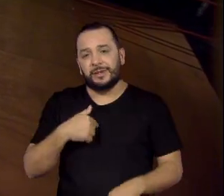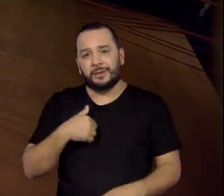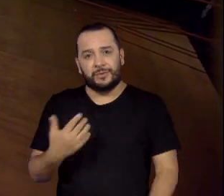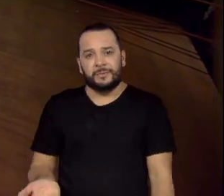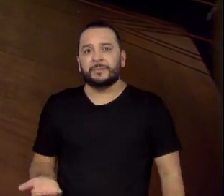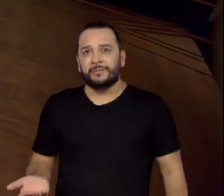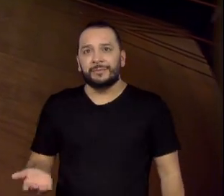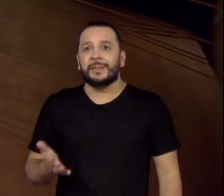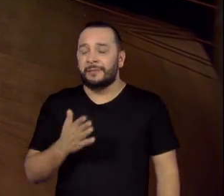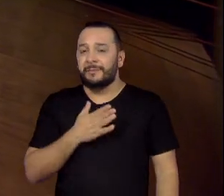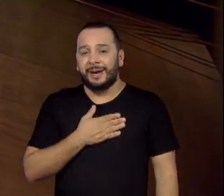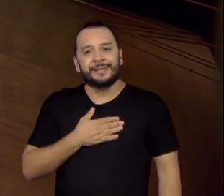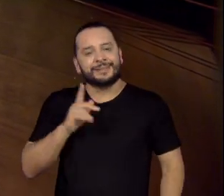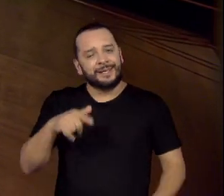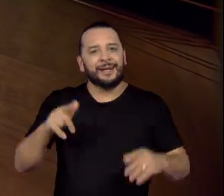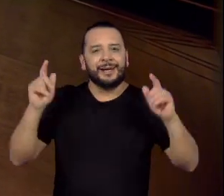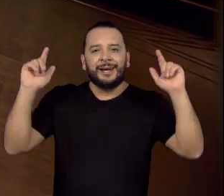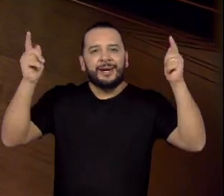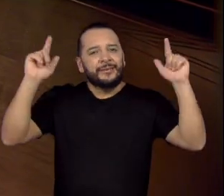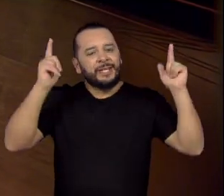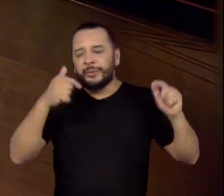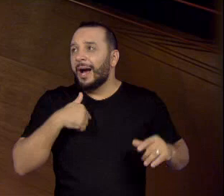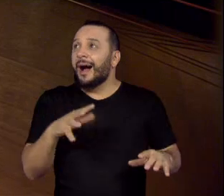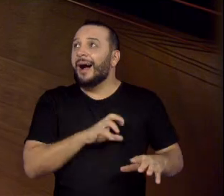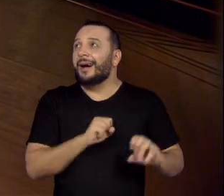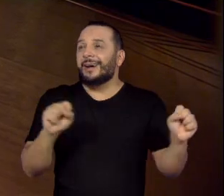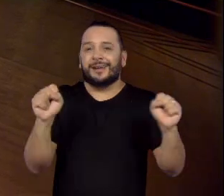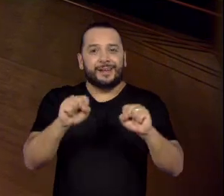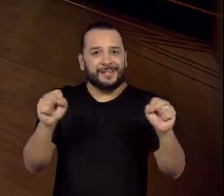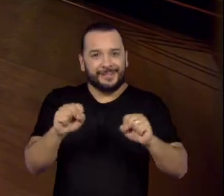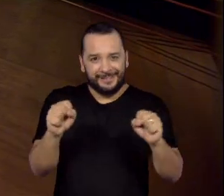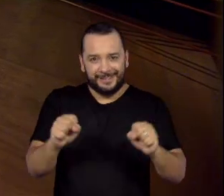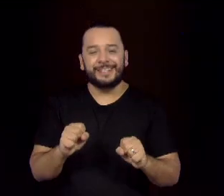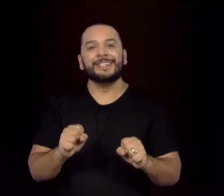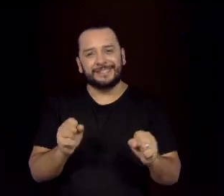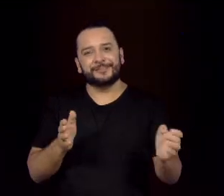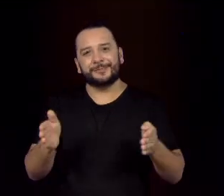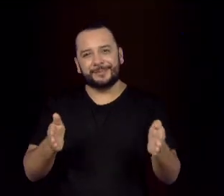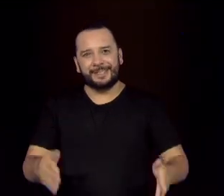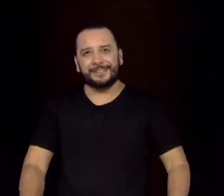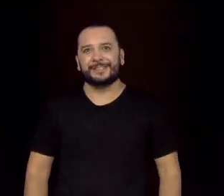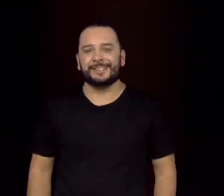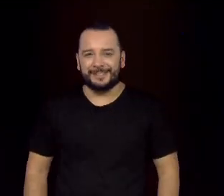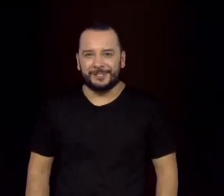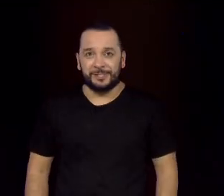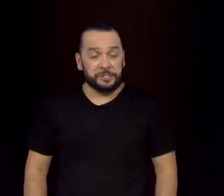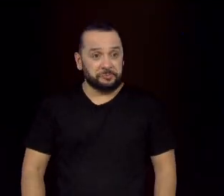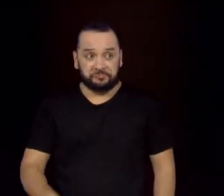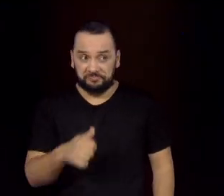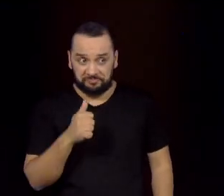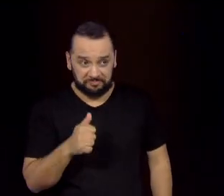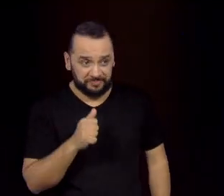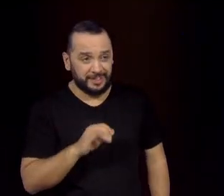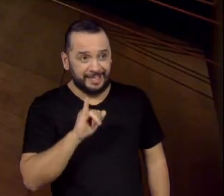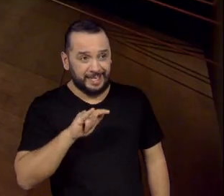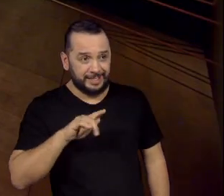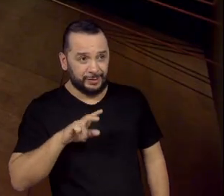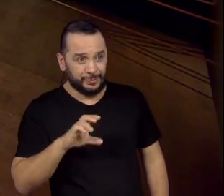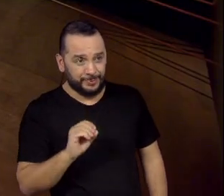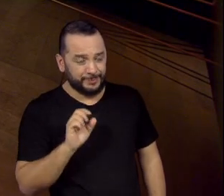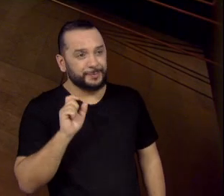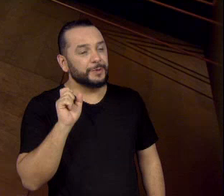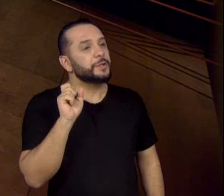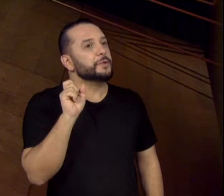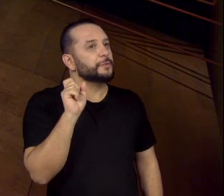Mas foi uma grande aventura. Adorei essa aventura. Ô Loyola, mas por falar em